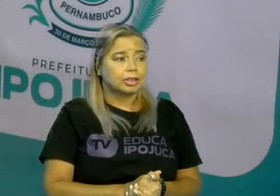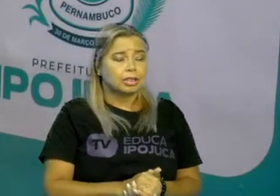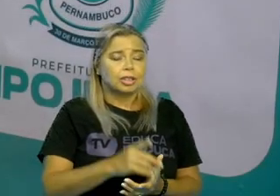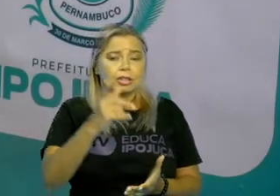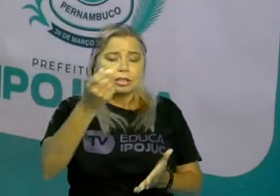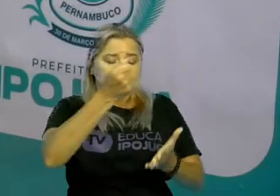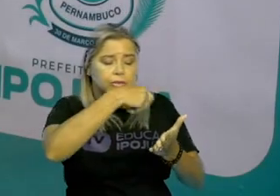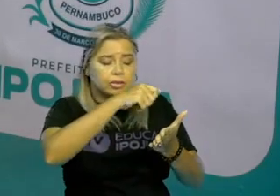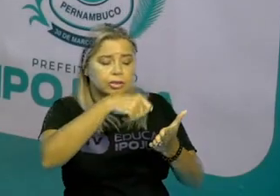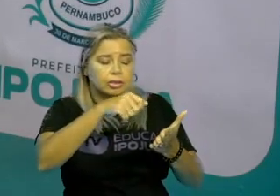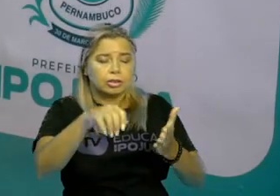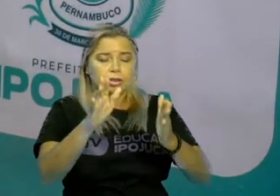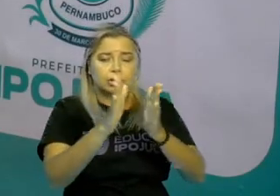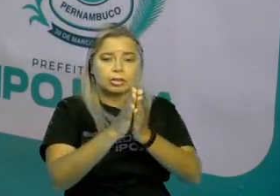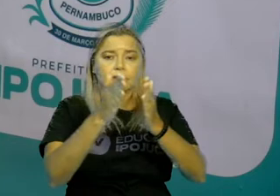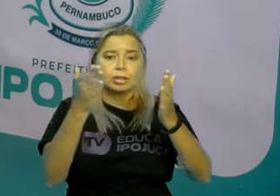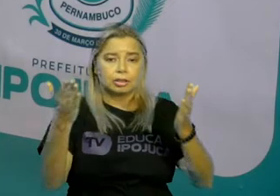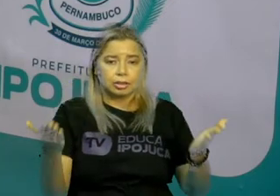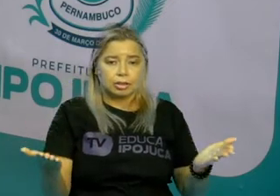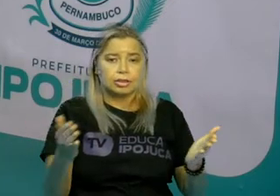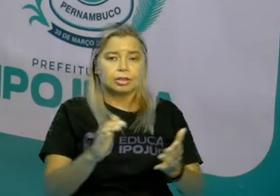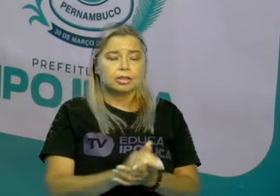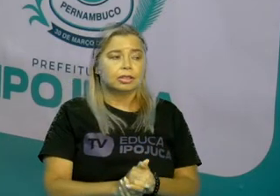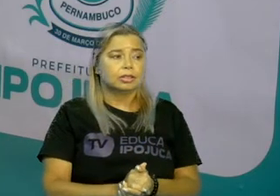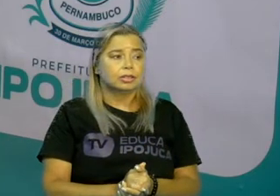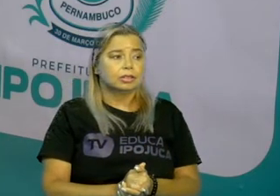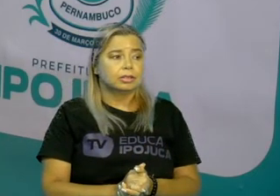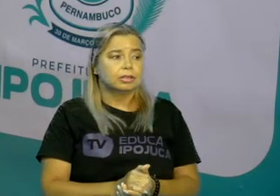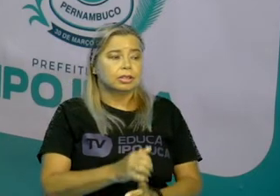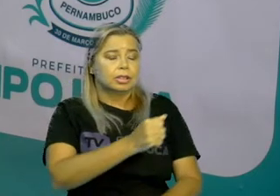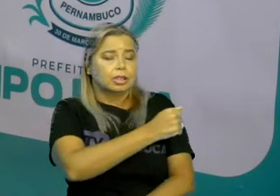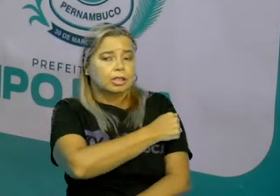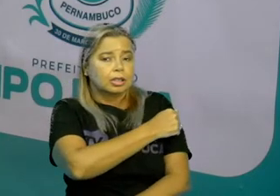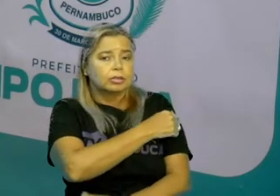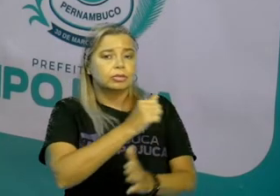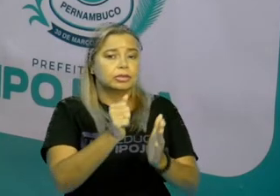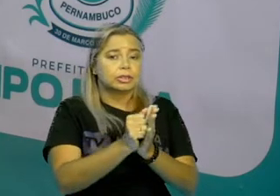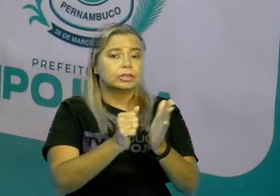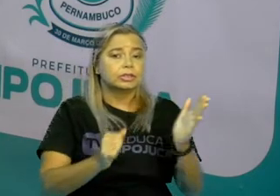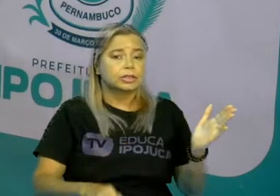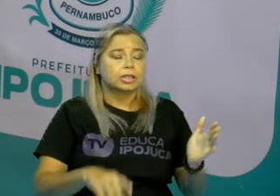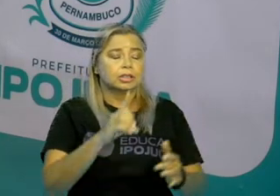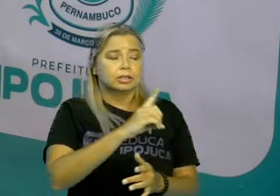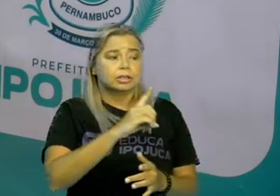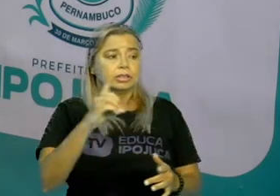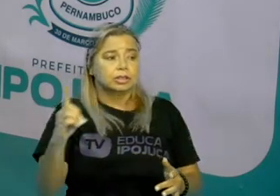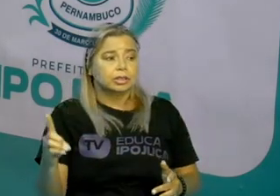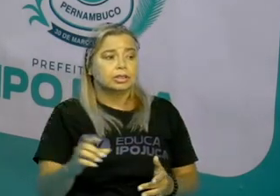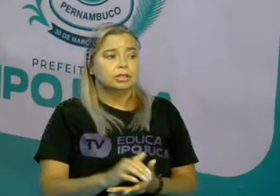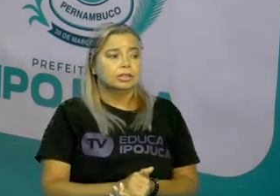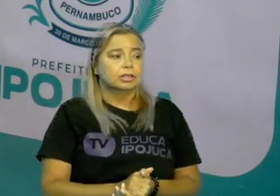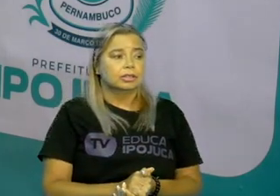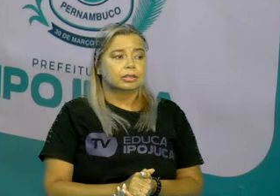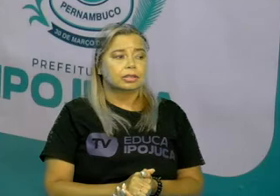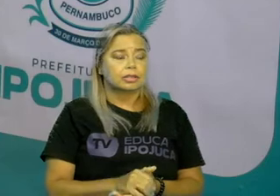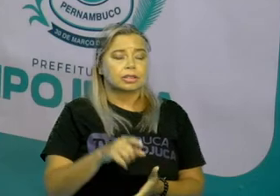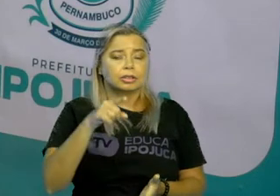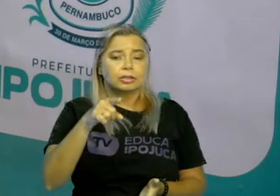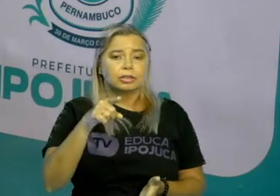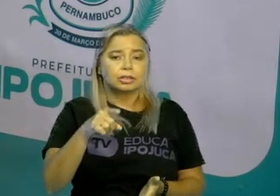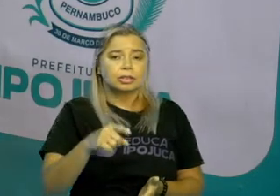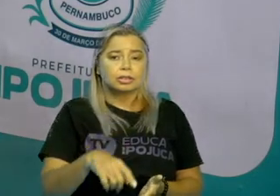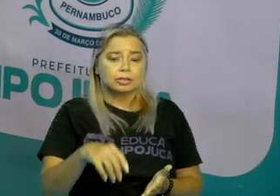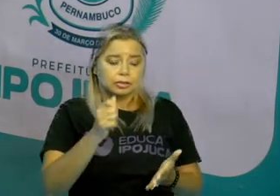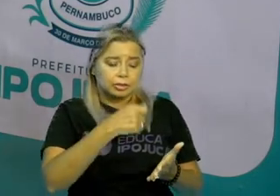essas informações no seu caderno, aluno, a atividade e a data, você vai colocar qual das